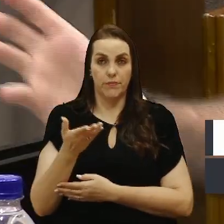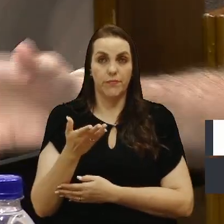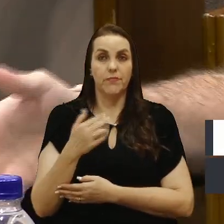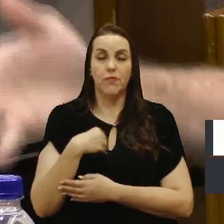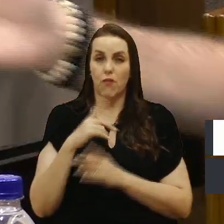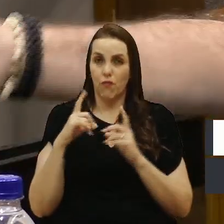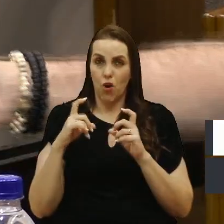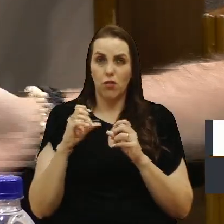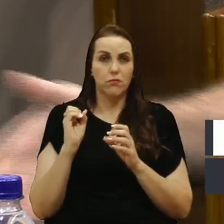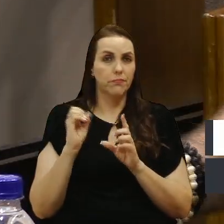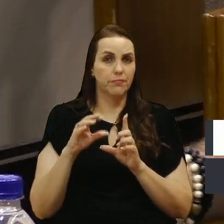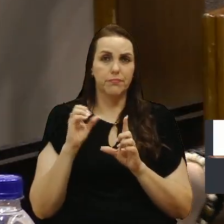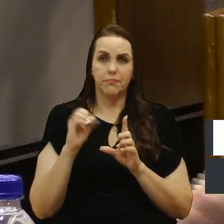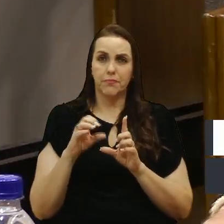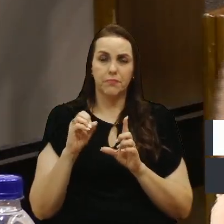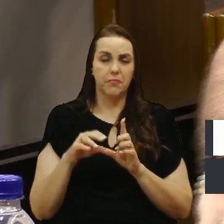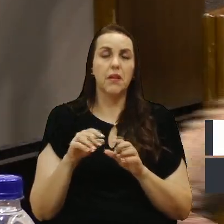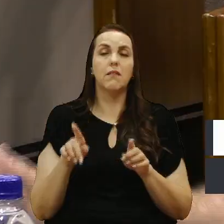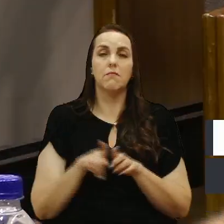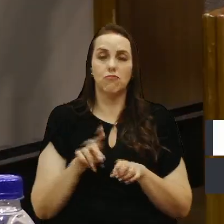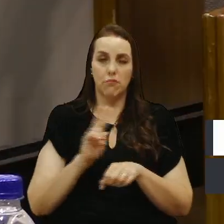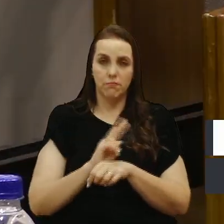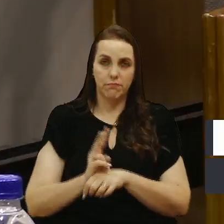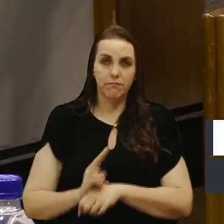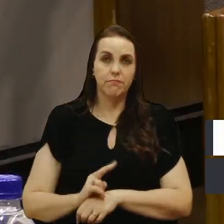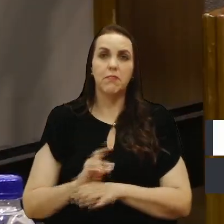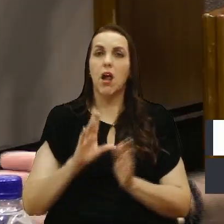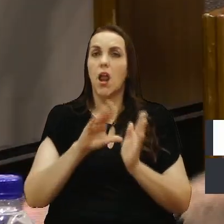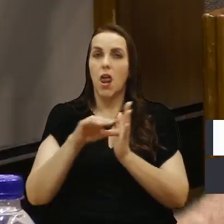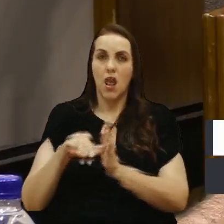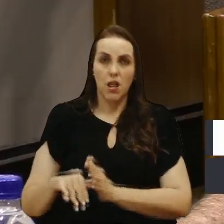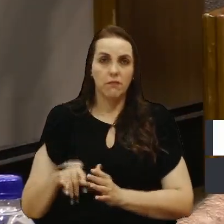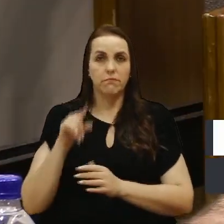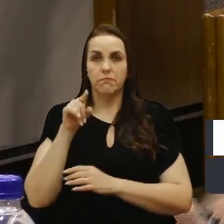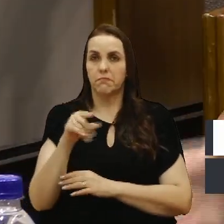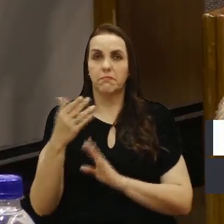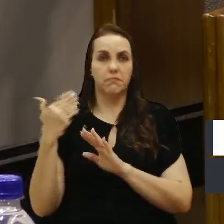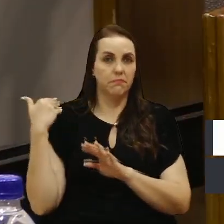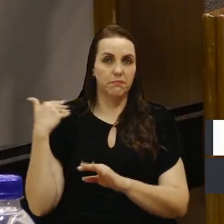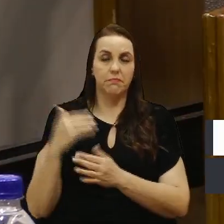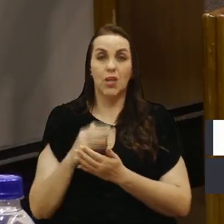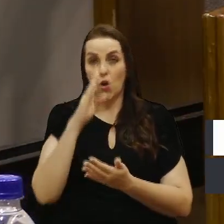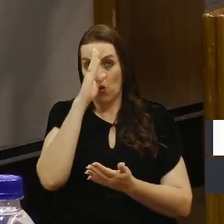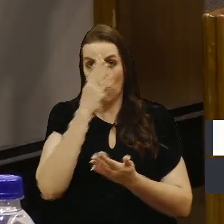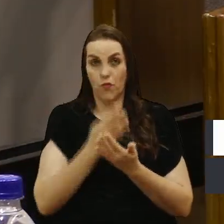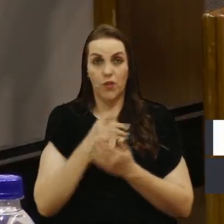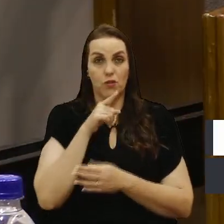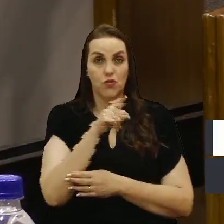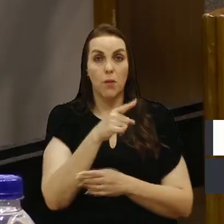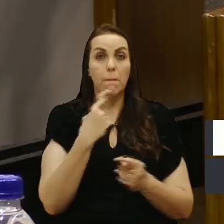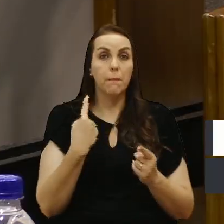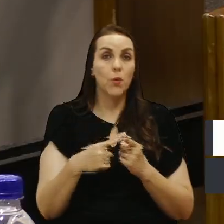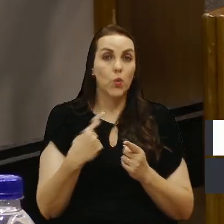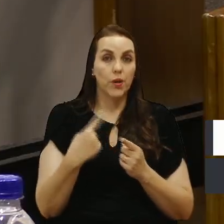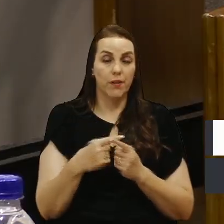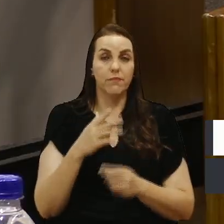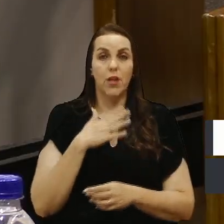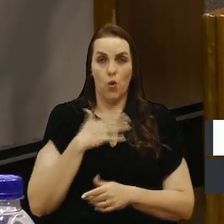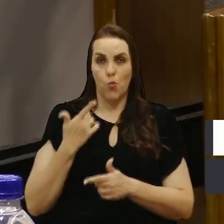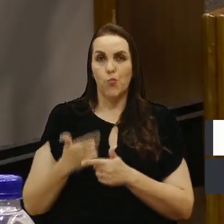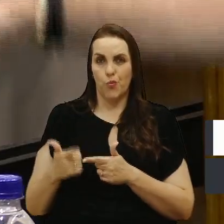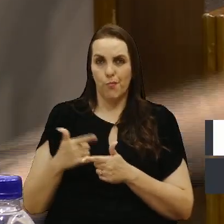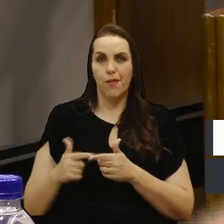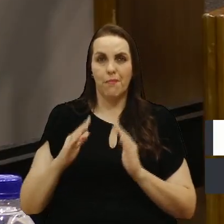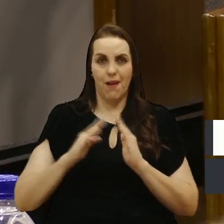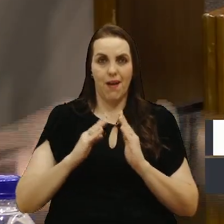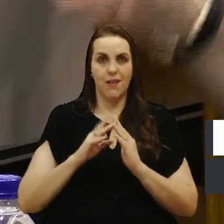hora e o horário lá e a guarda patrulhando. E não teve furto nessa vez. Eu confio no senhor por quê? Eu tive um problema com umas casas lá no Reolon, conversei